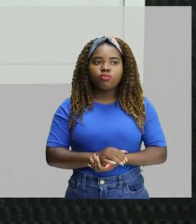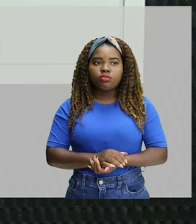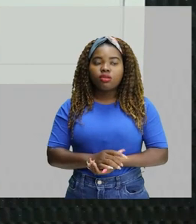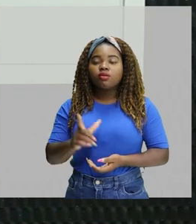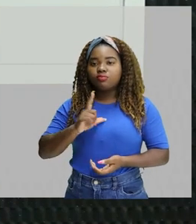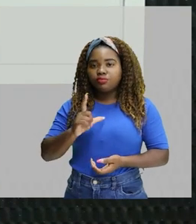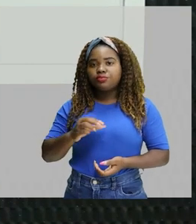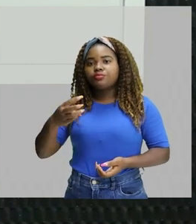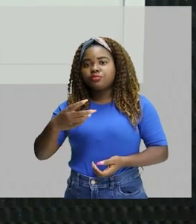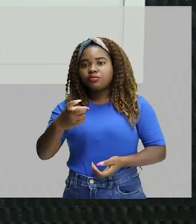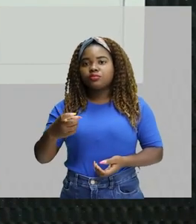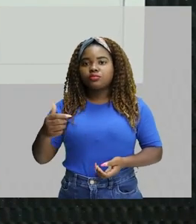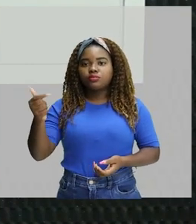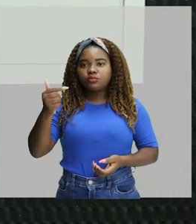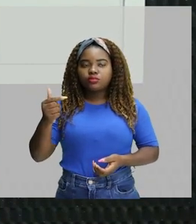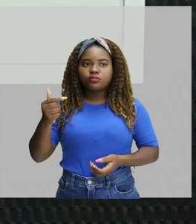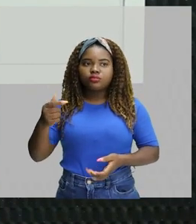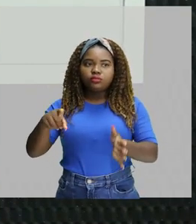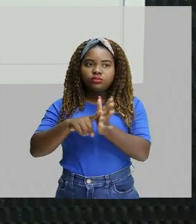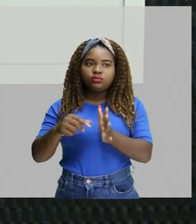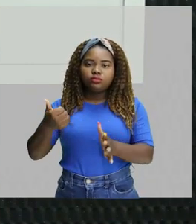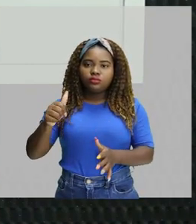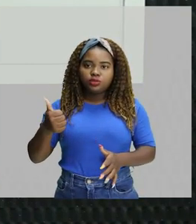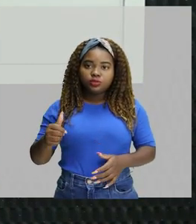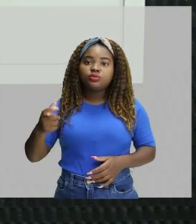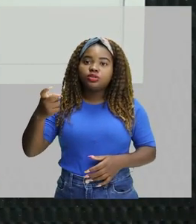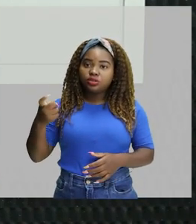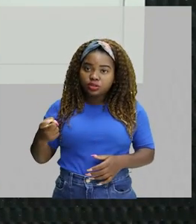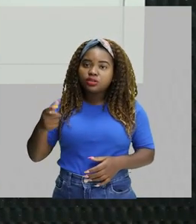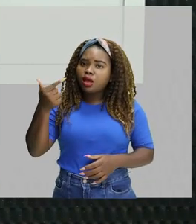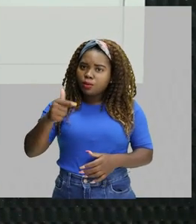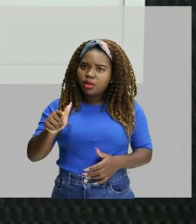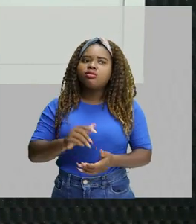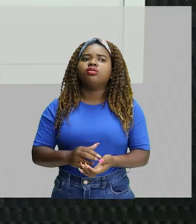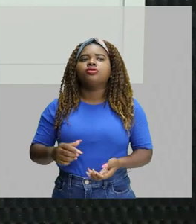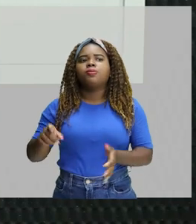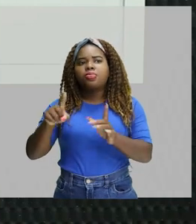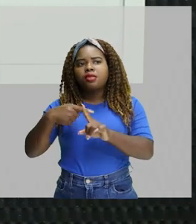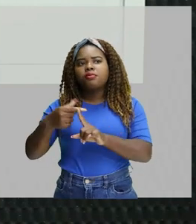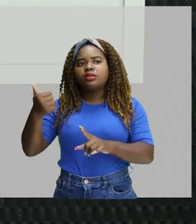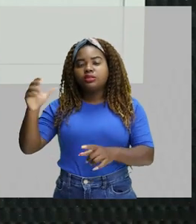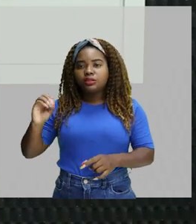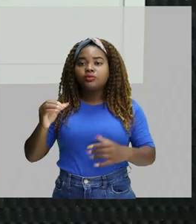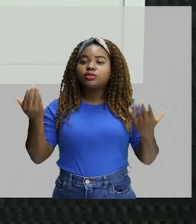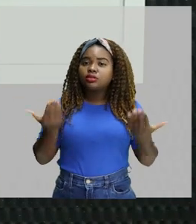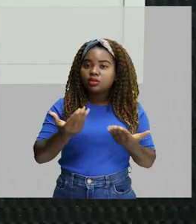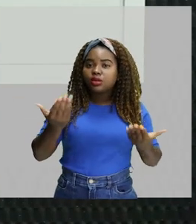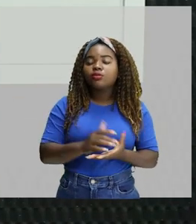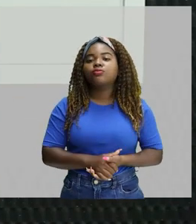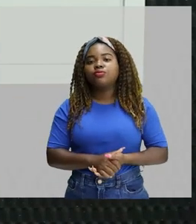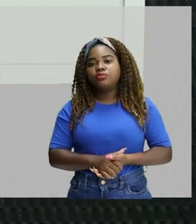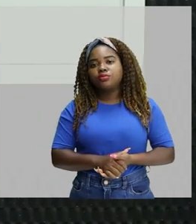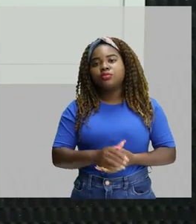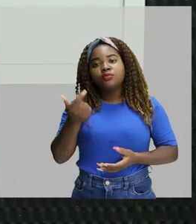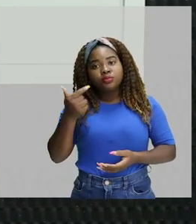-1x baixo mais 10 e agora que que a gente faz tma vamos refazer o processo refazer